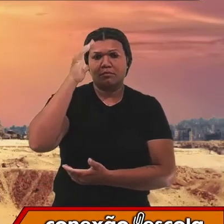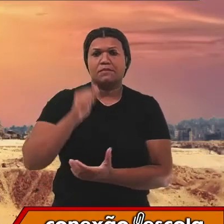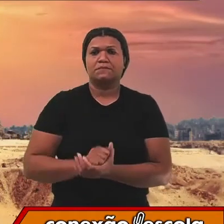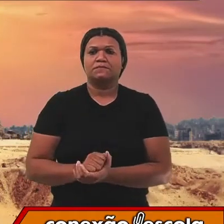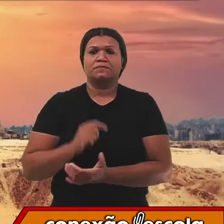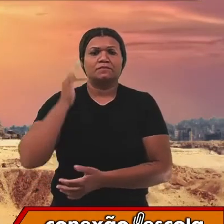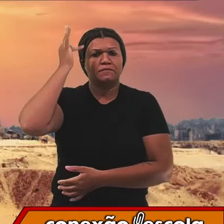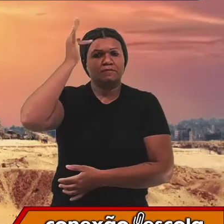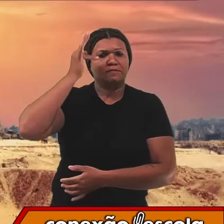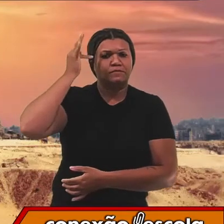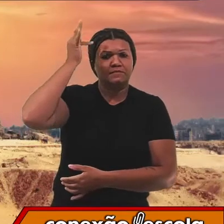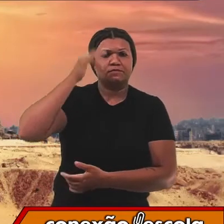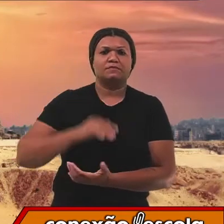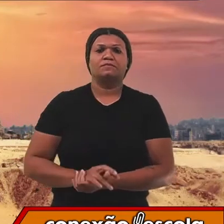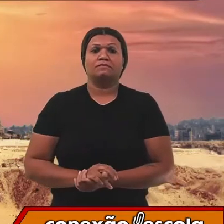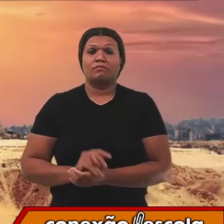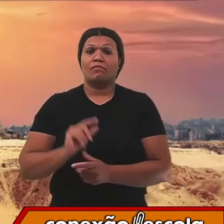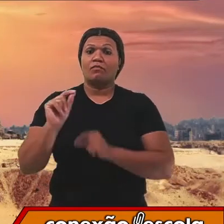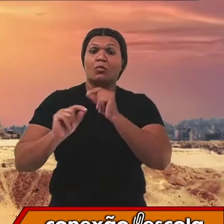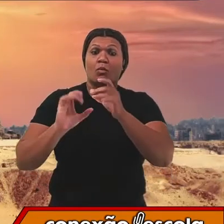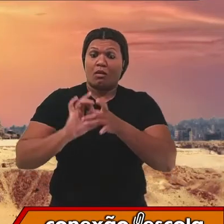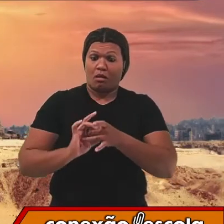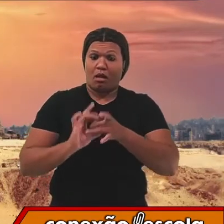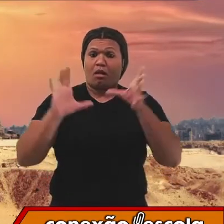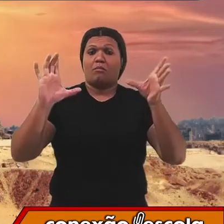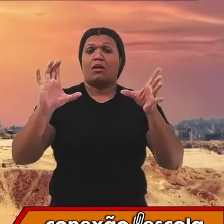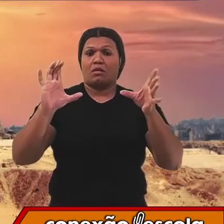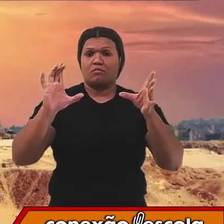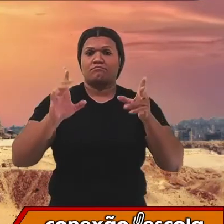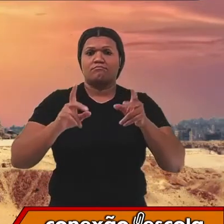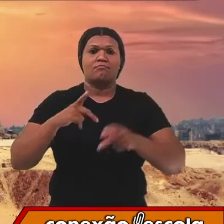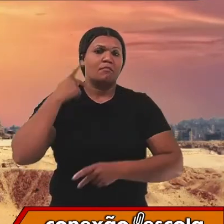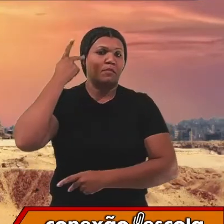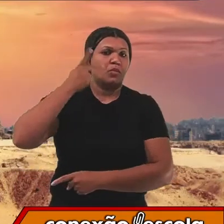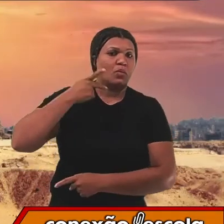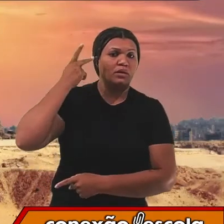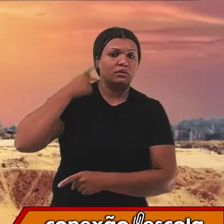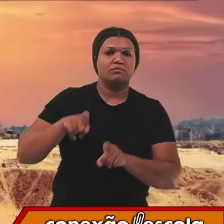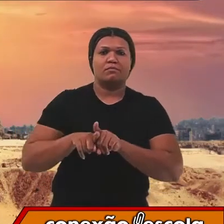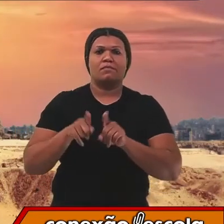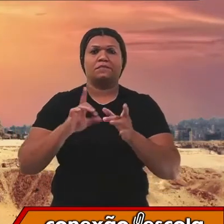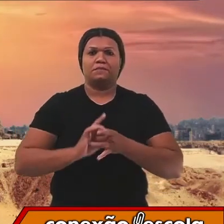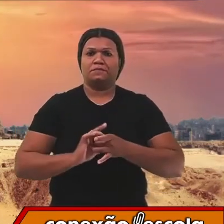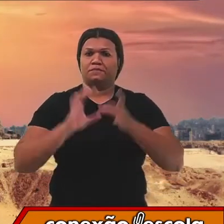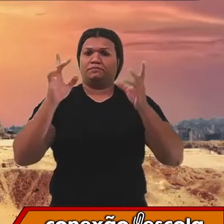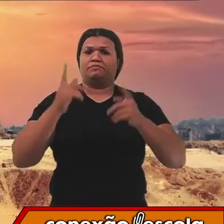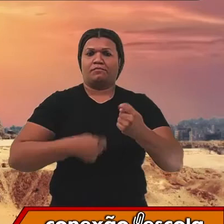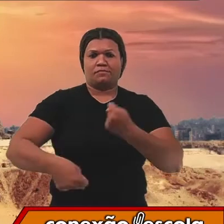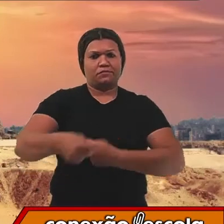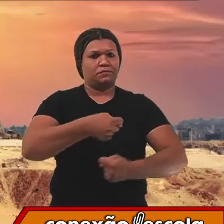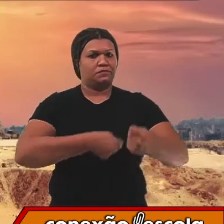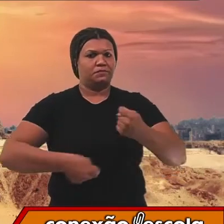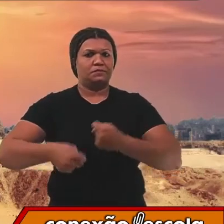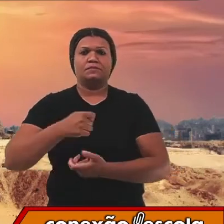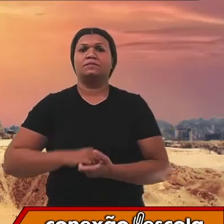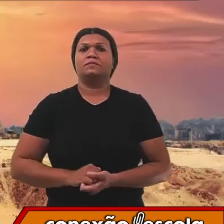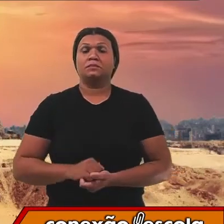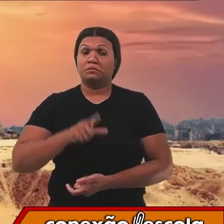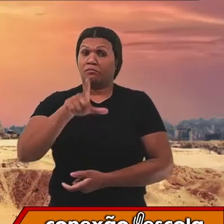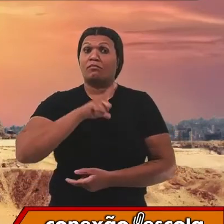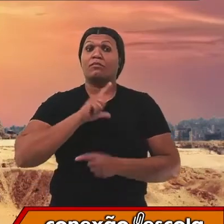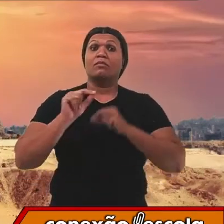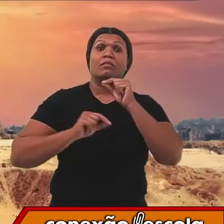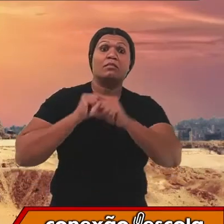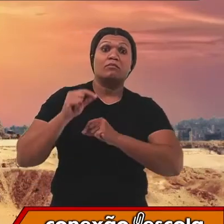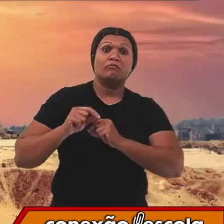iluministas, como o liberalismo político e liberalismo econômico. Isso, então, vai fazer com que se movimente